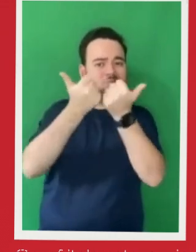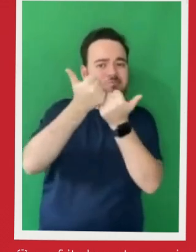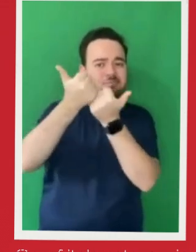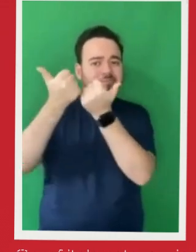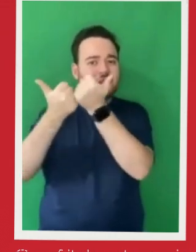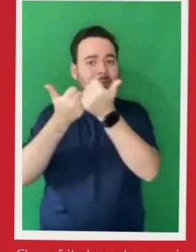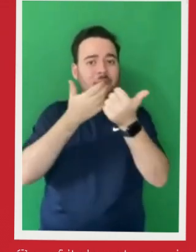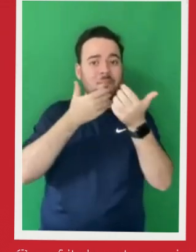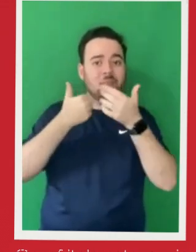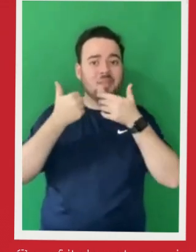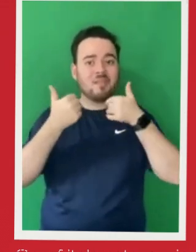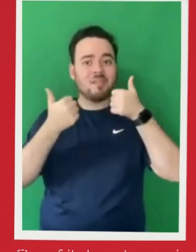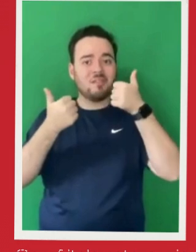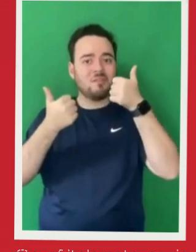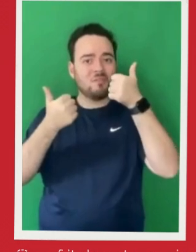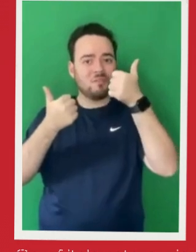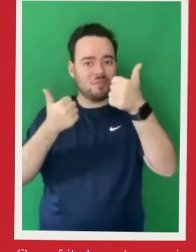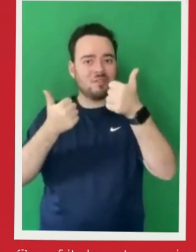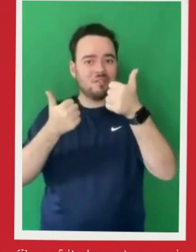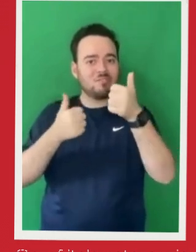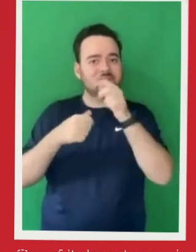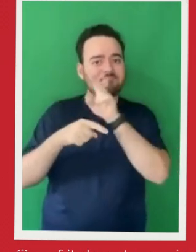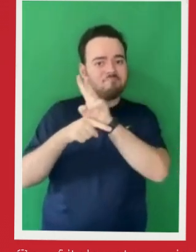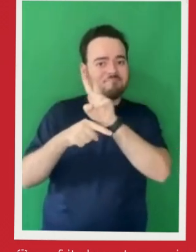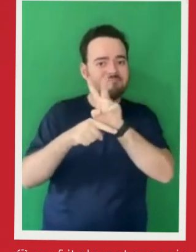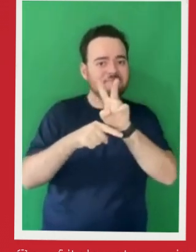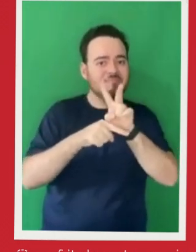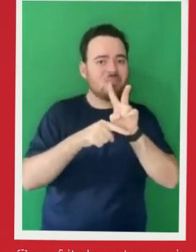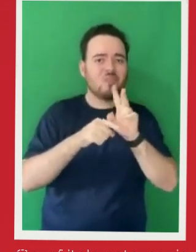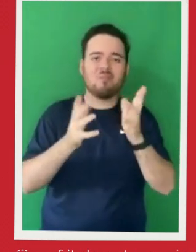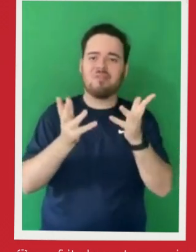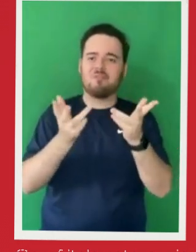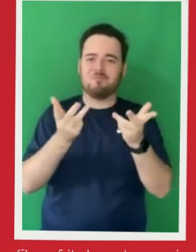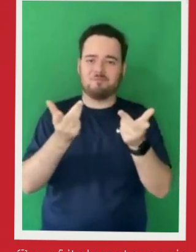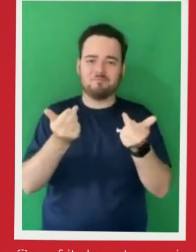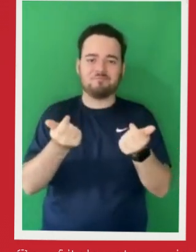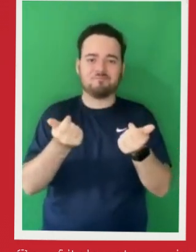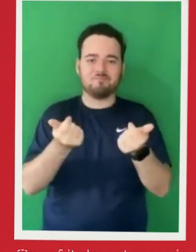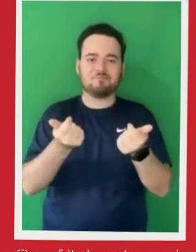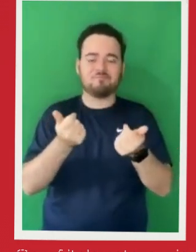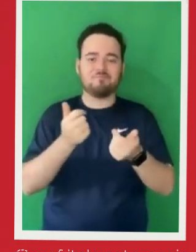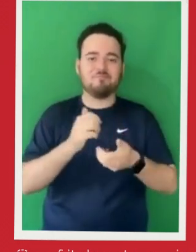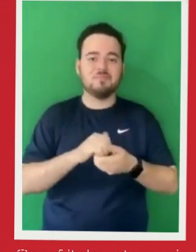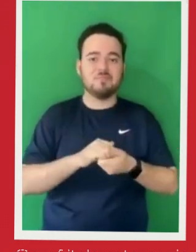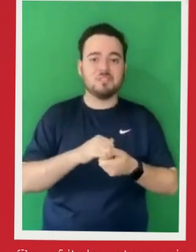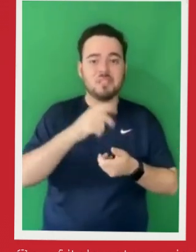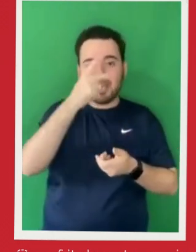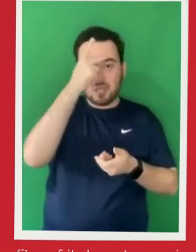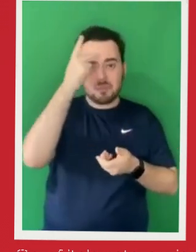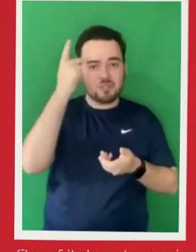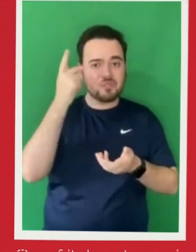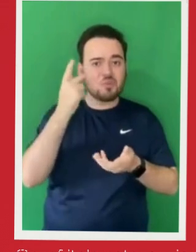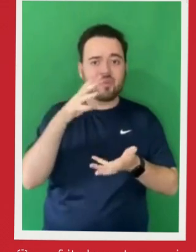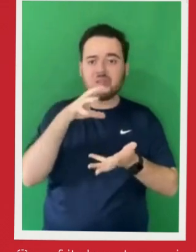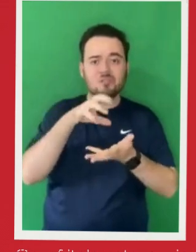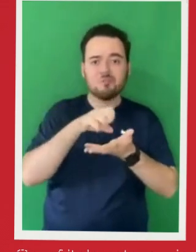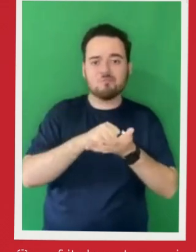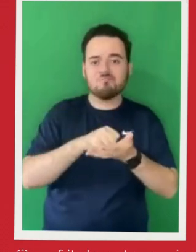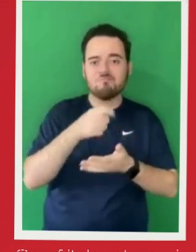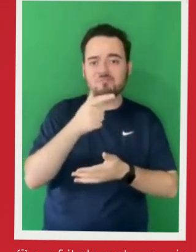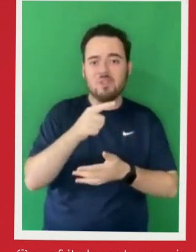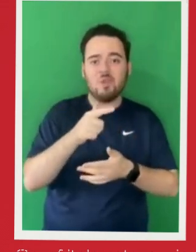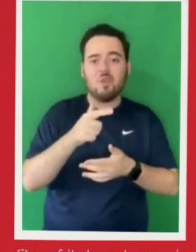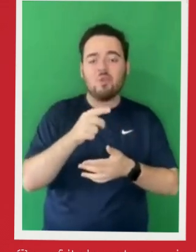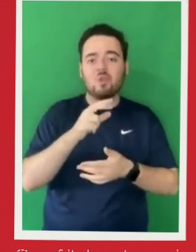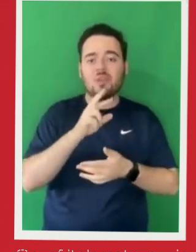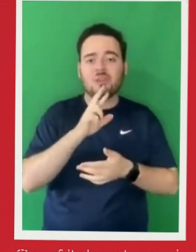lugar, um espaço de contribuição, um espaço de cuidado dos outros. Essa é a coisa mais fascinante. Quem não se inscreveu